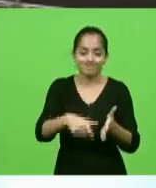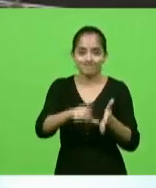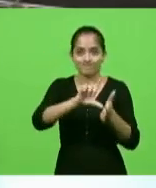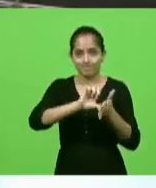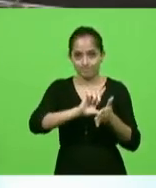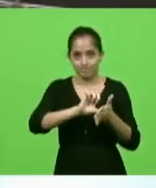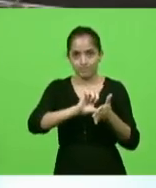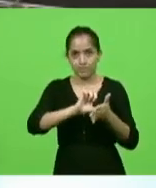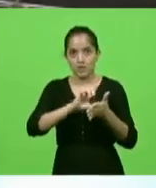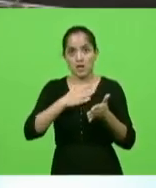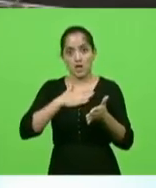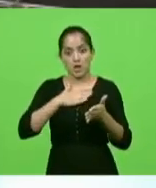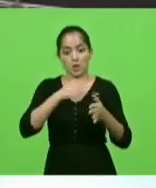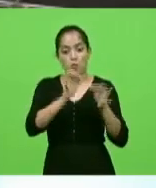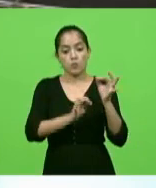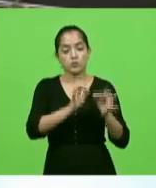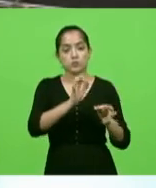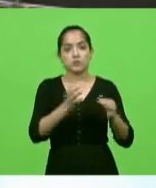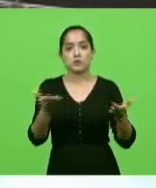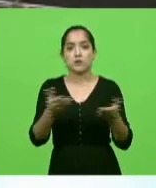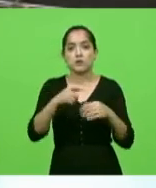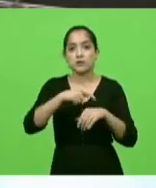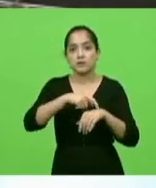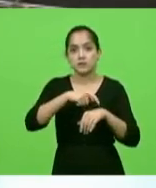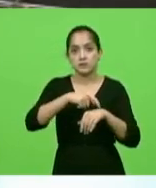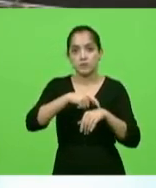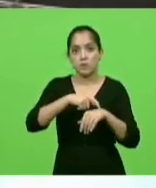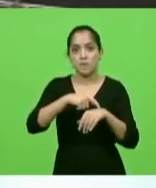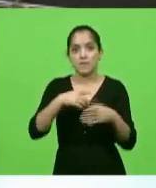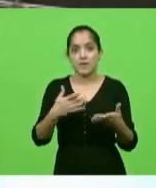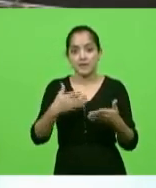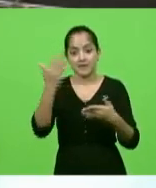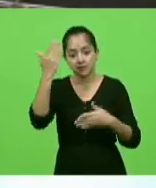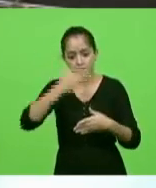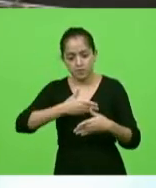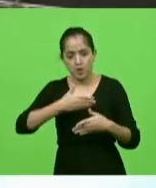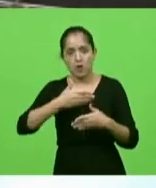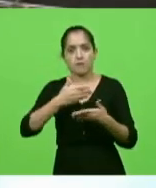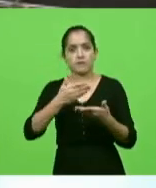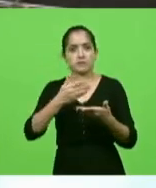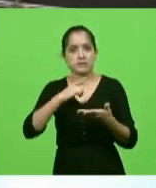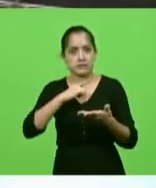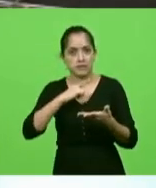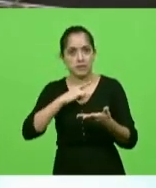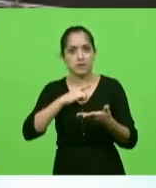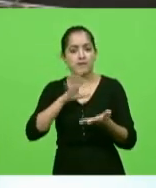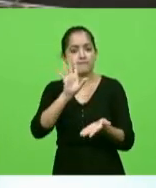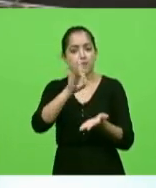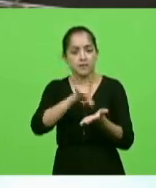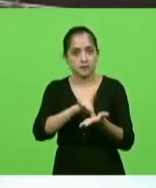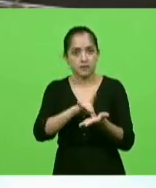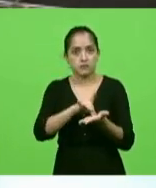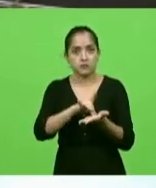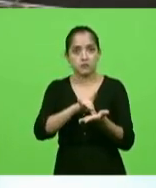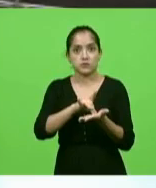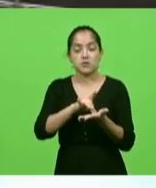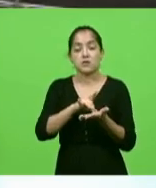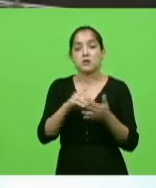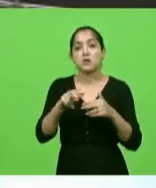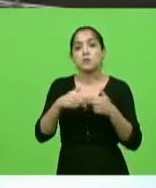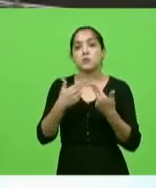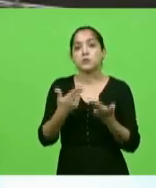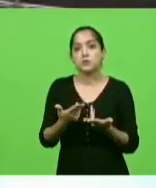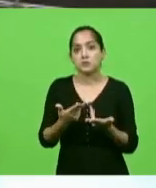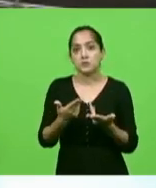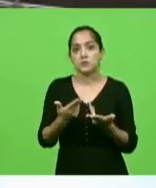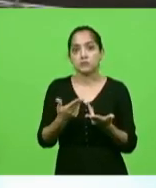atecipada eu como jogador neste momento vou me ater as provas e a verdade dela por